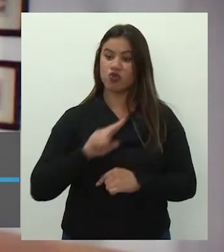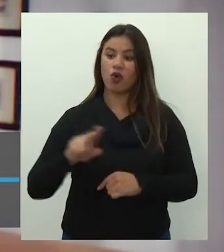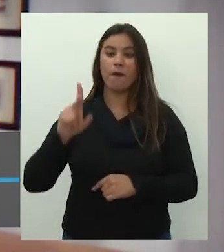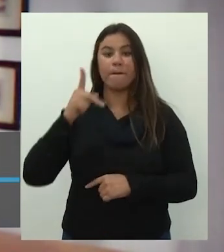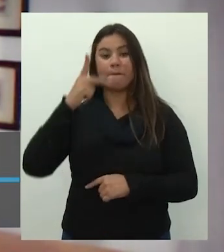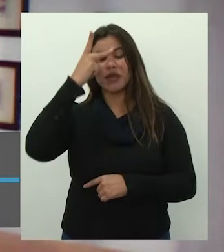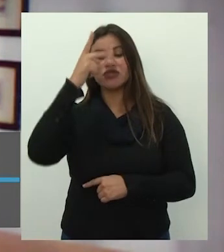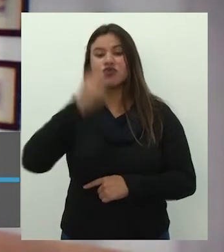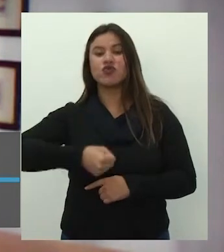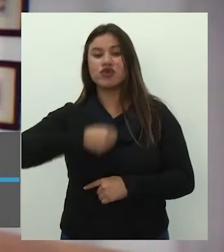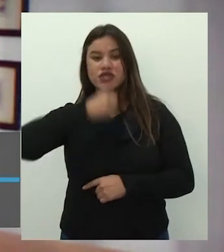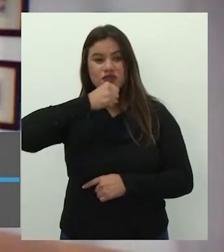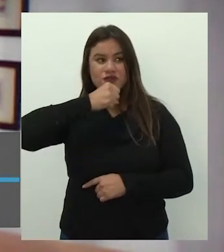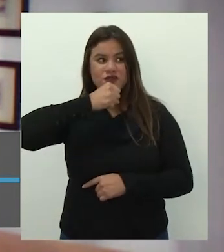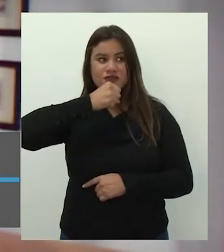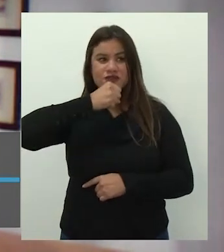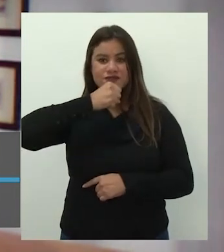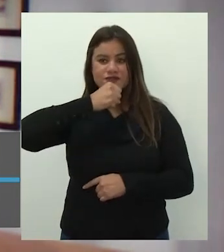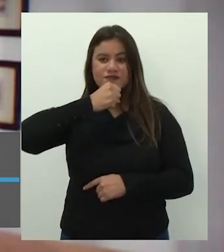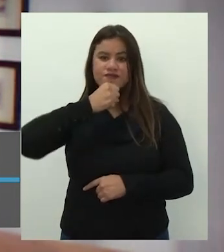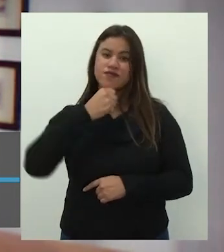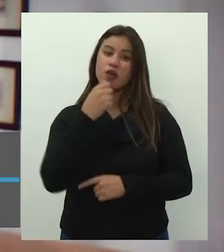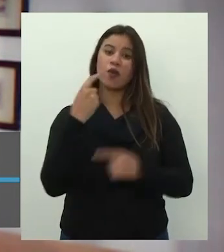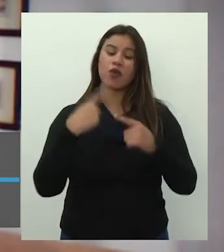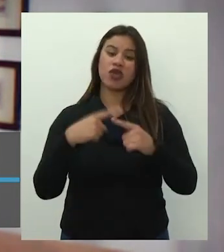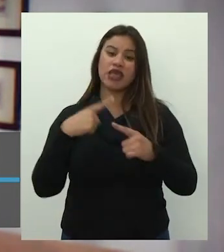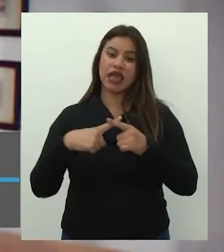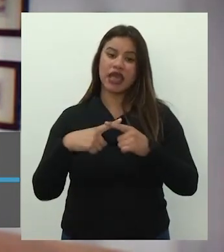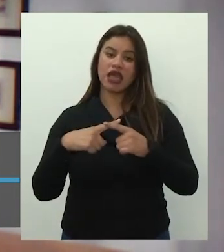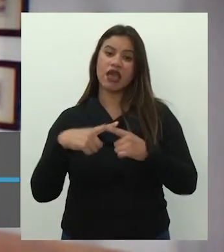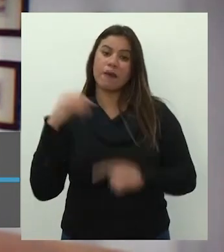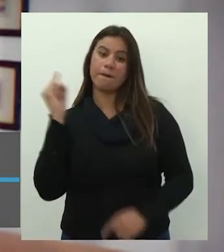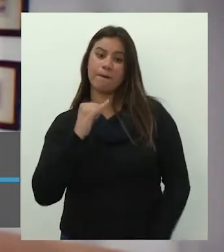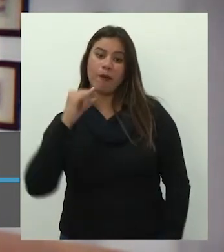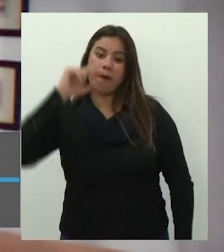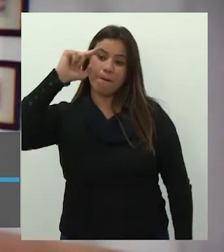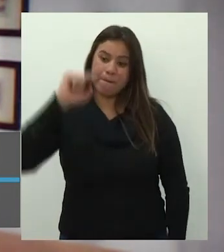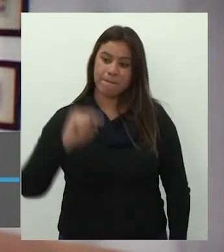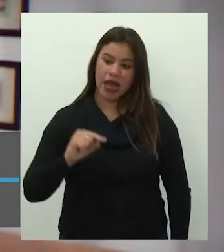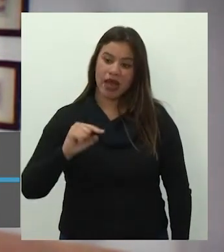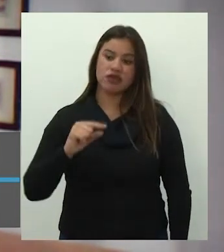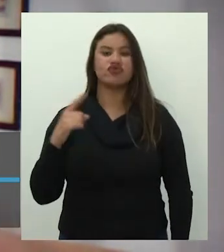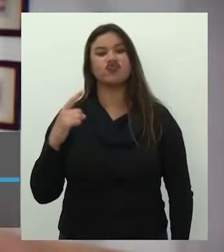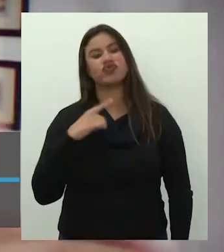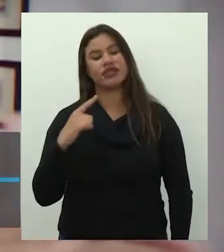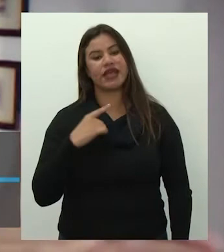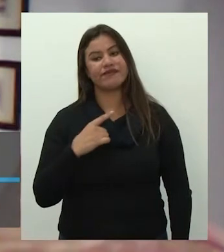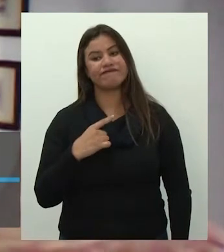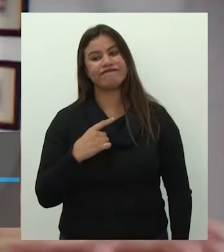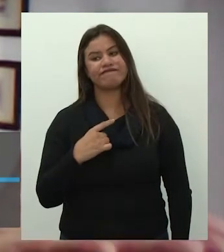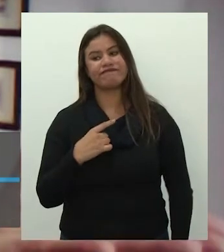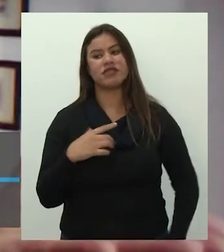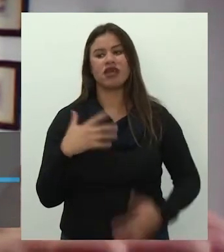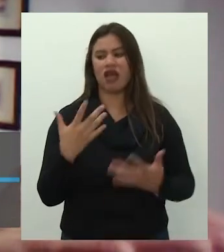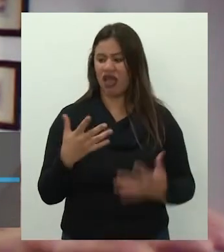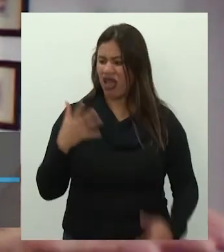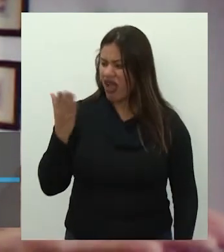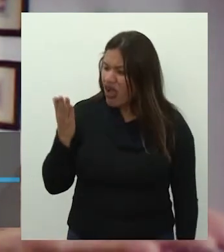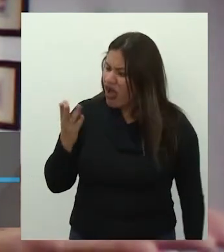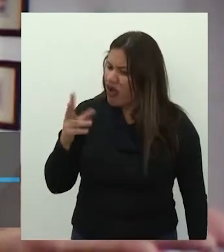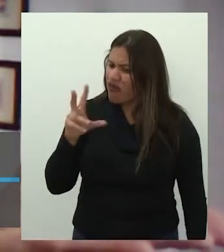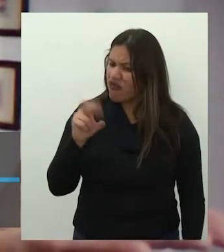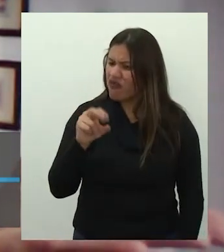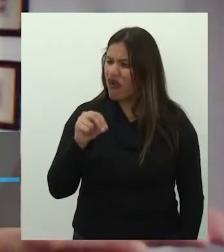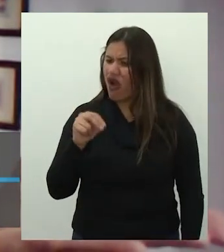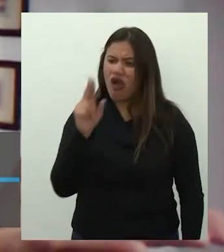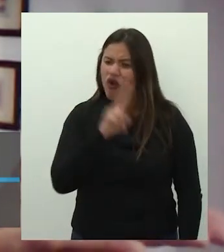essa possibilidade com juros mais baixos. Então, como assim, vó? Você não vai